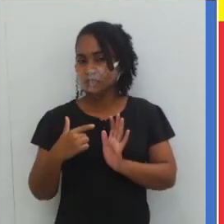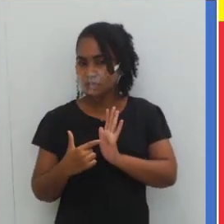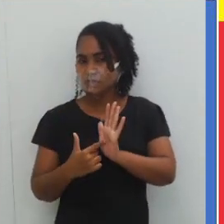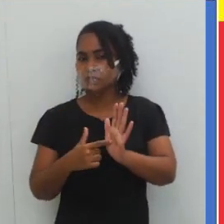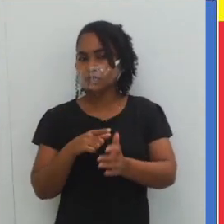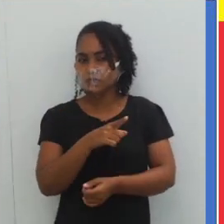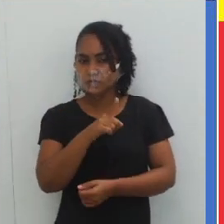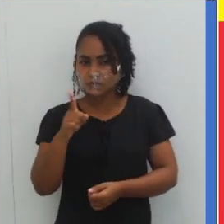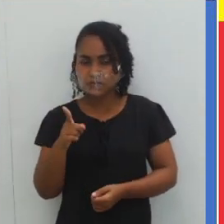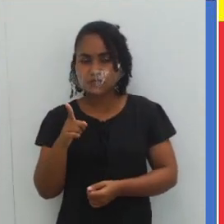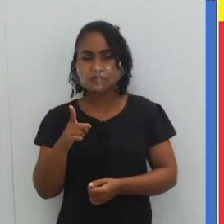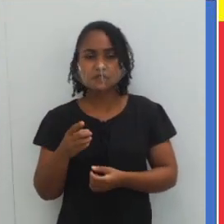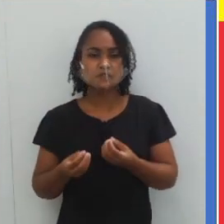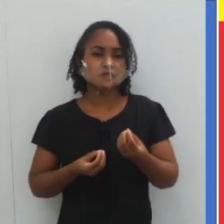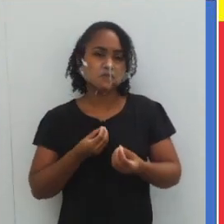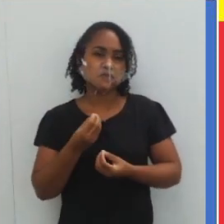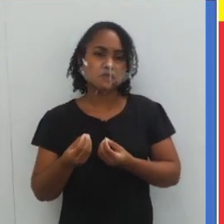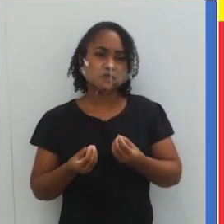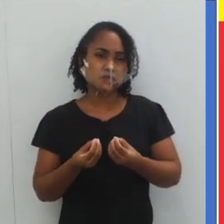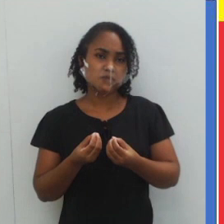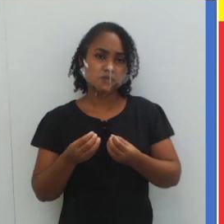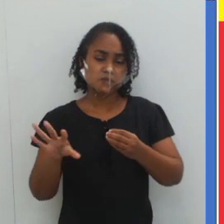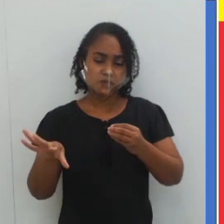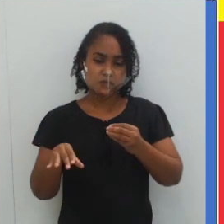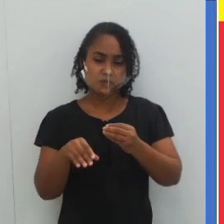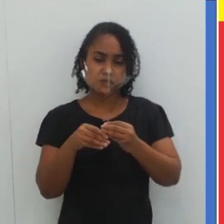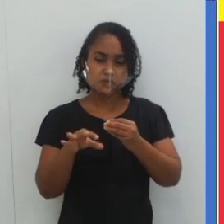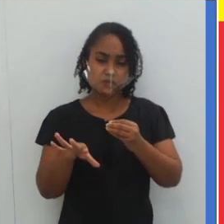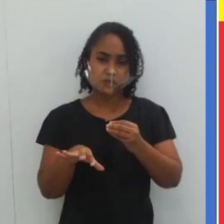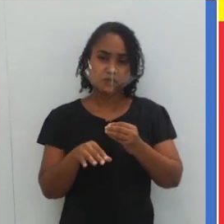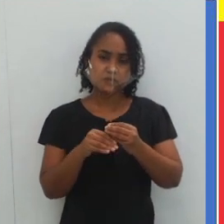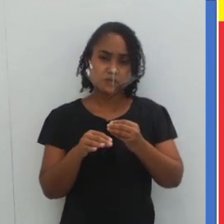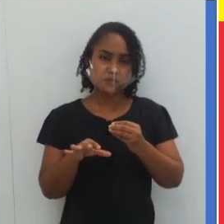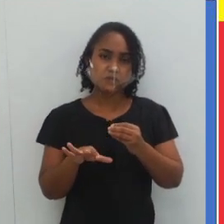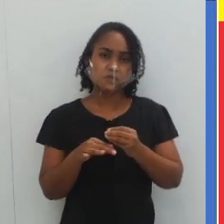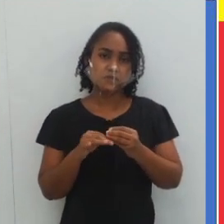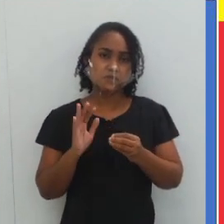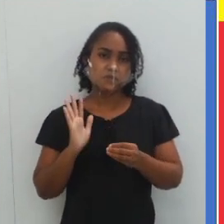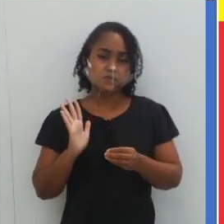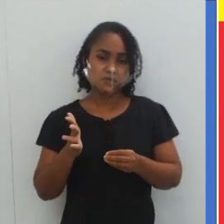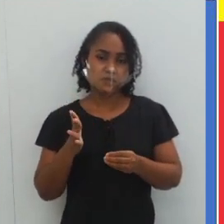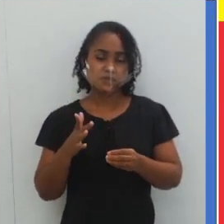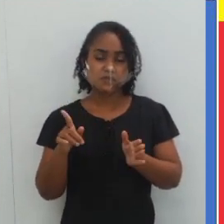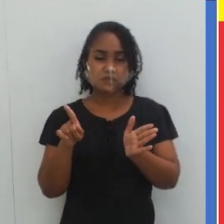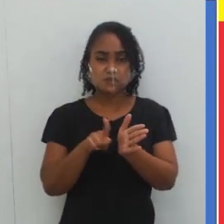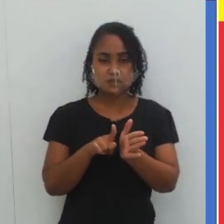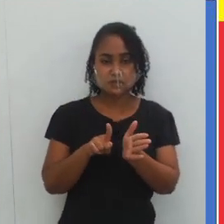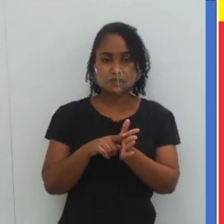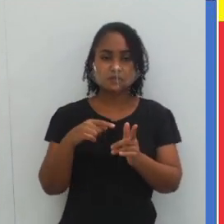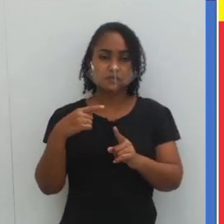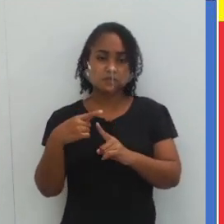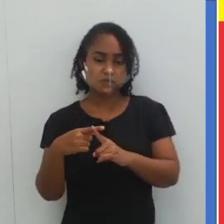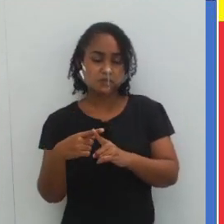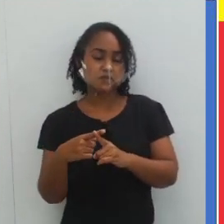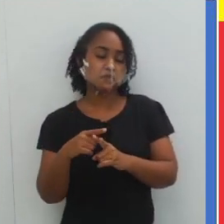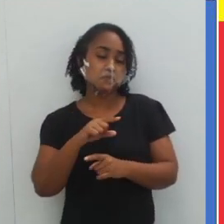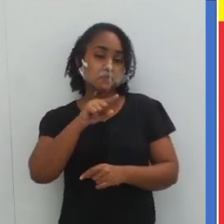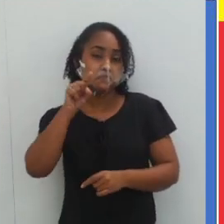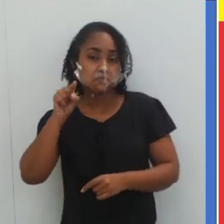que eu vou ilustrar para vocês como a gente pode compor sentenças afirmativa, negativa